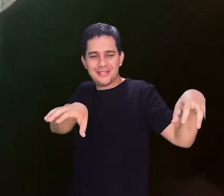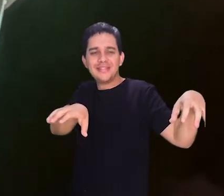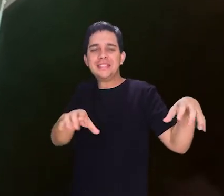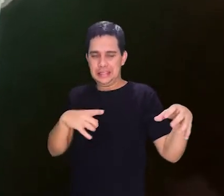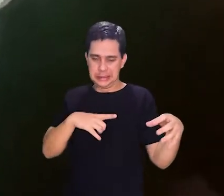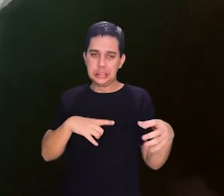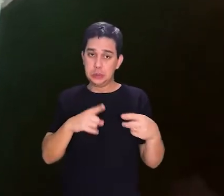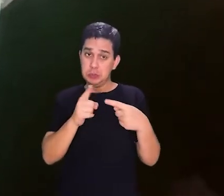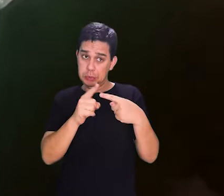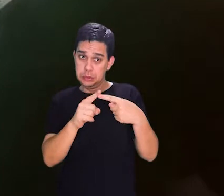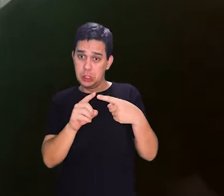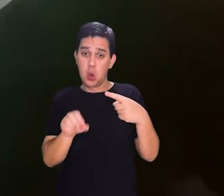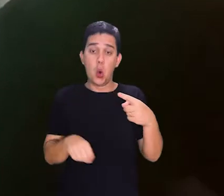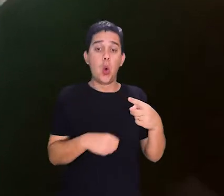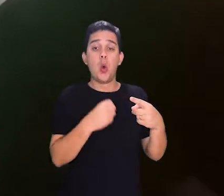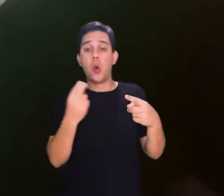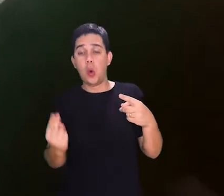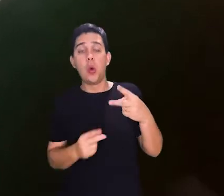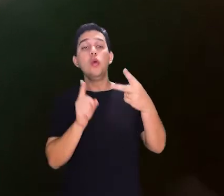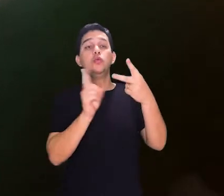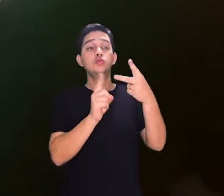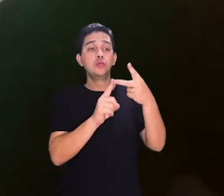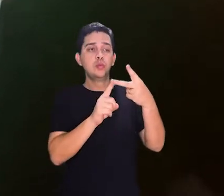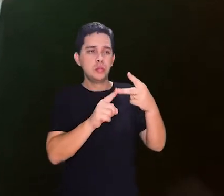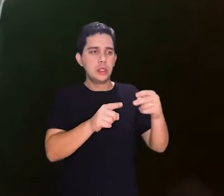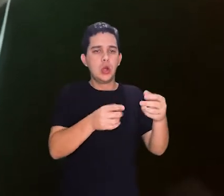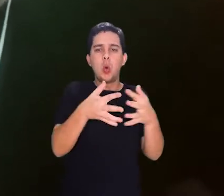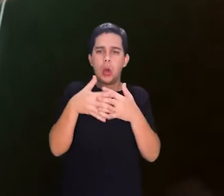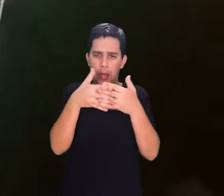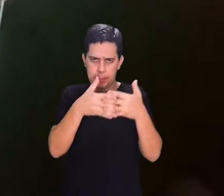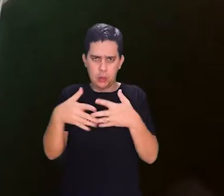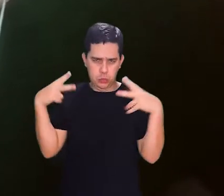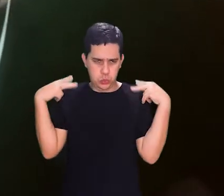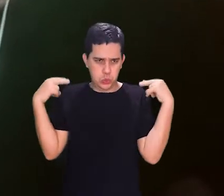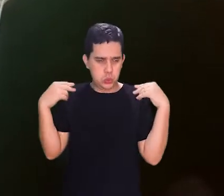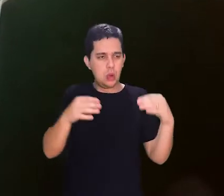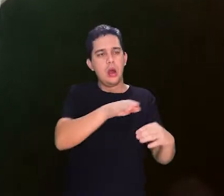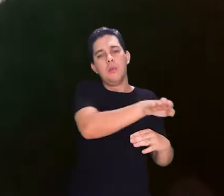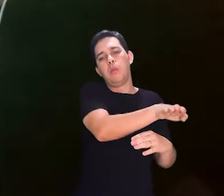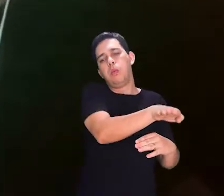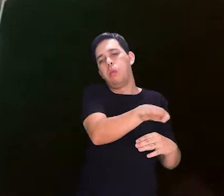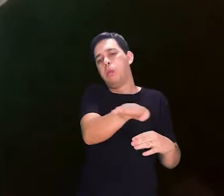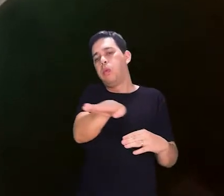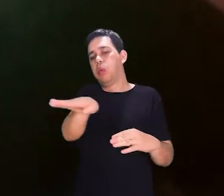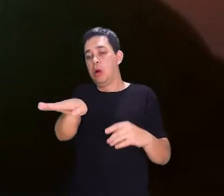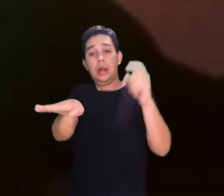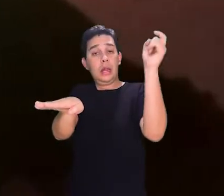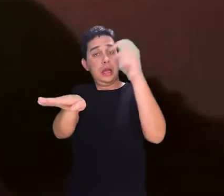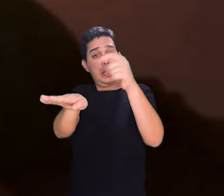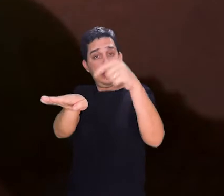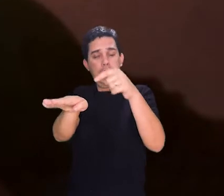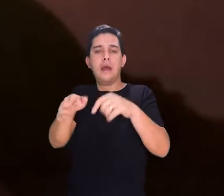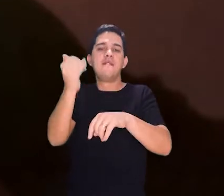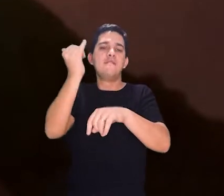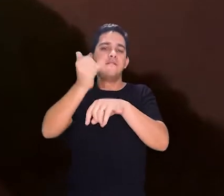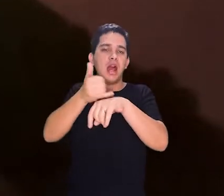desviavam no meio do caminho do transporte o ferro, aço e